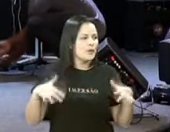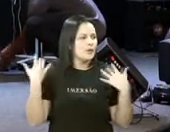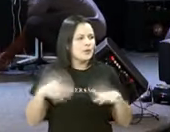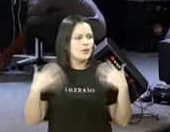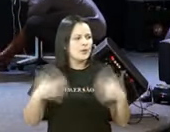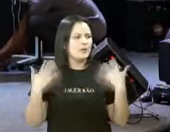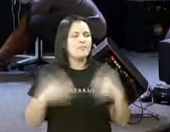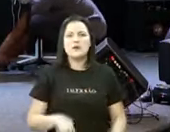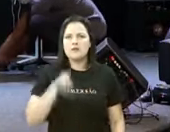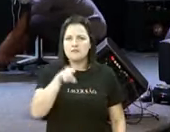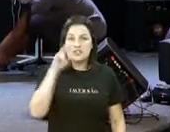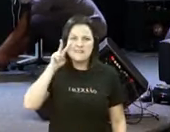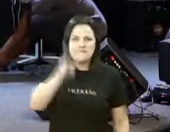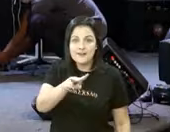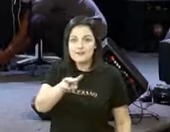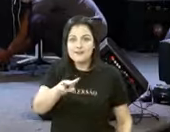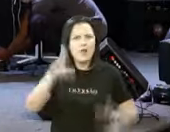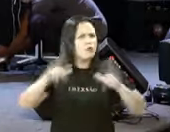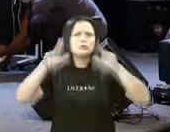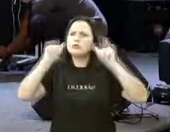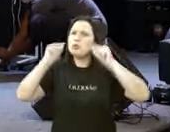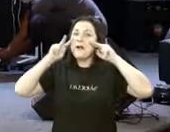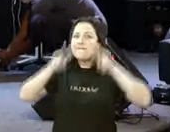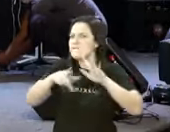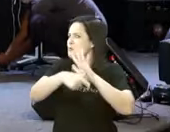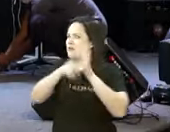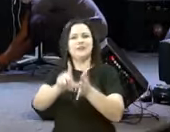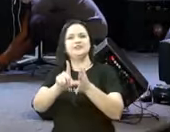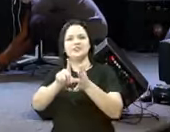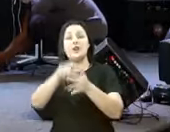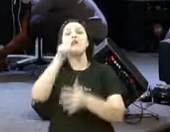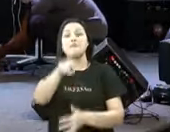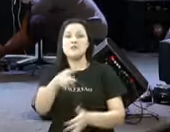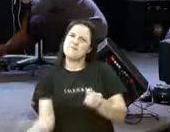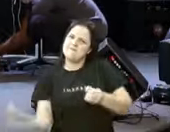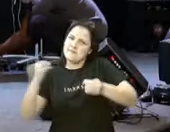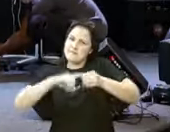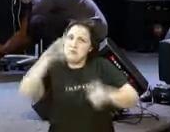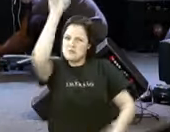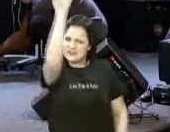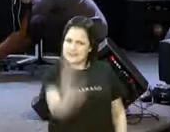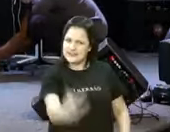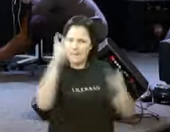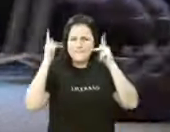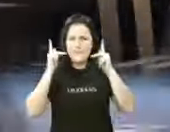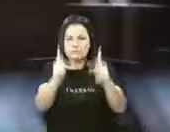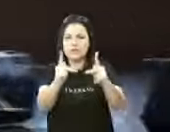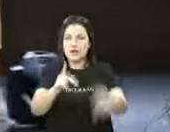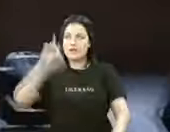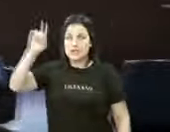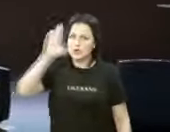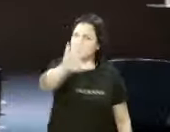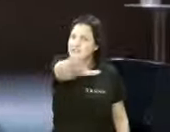Tu vai ver o que tu nunca viu. Tu vai ouvir o que tu nunca ouviu. Tu vai voltar a ser profeta, rapaz. Deus está te